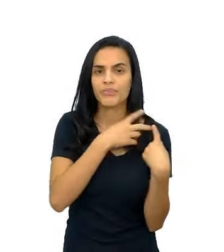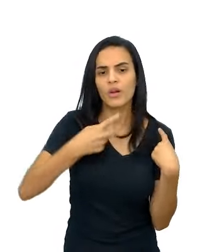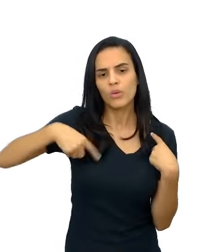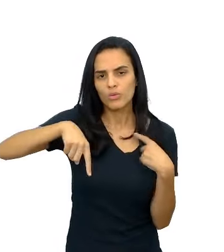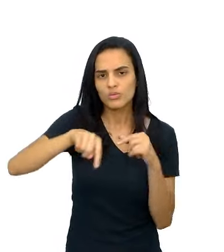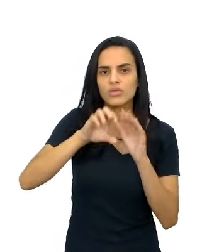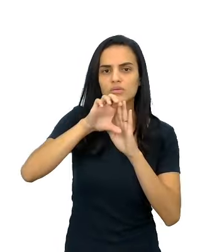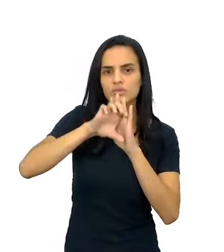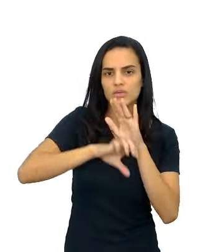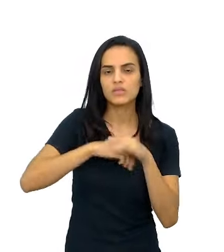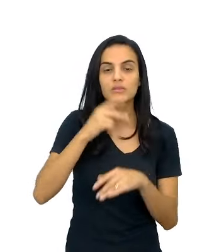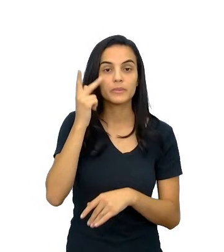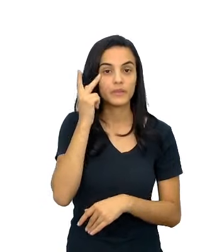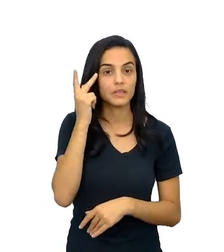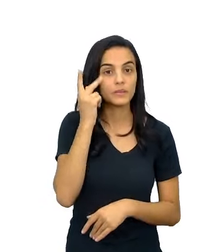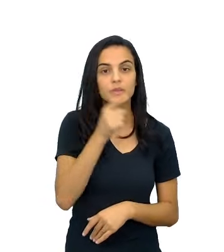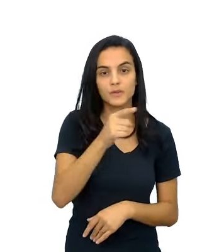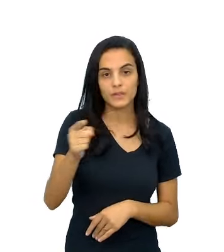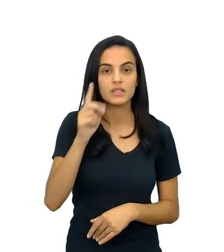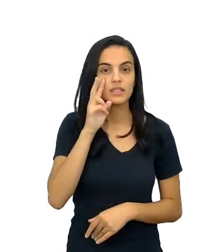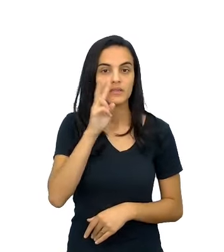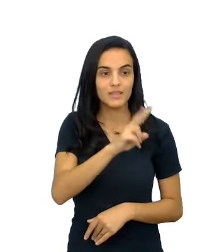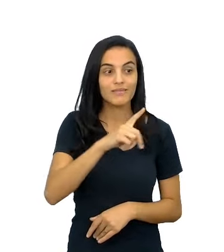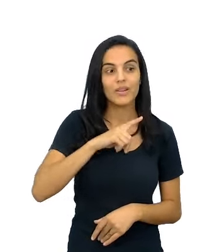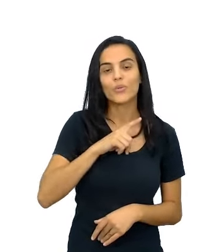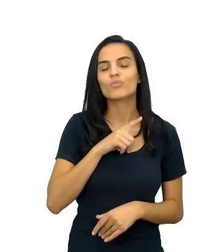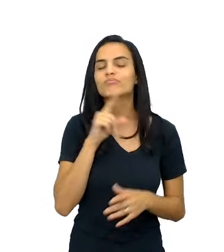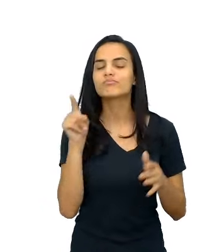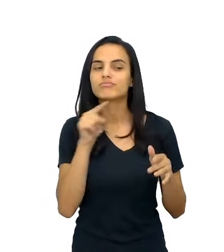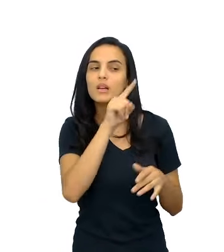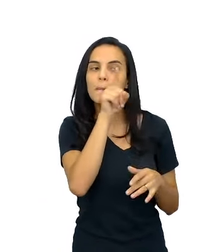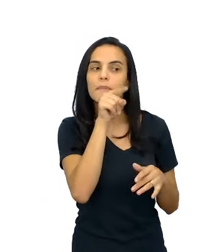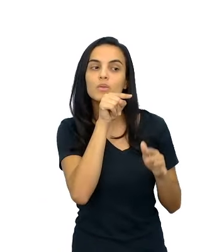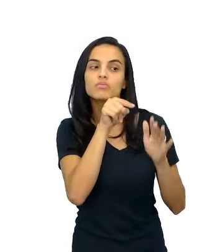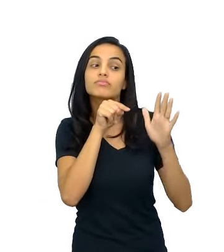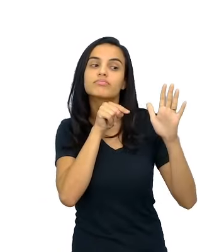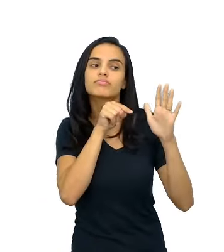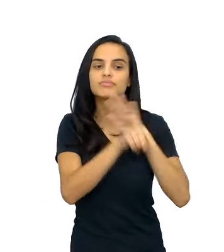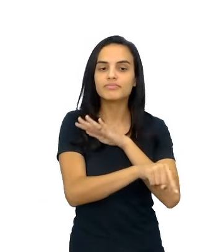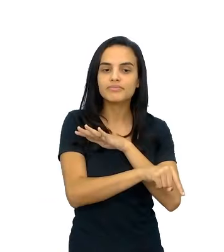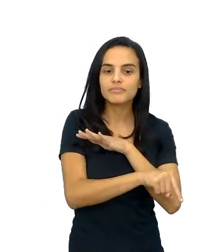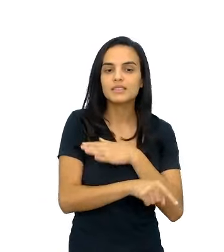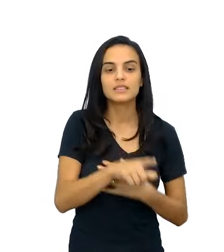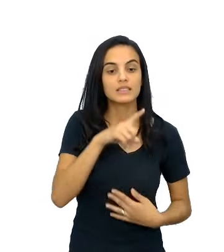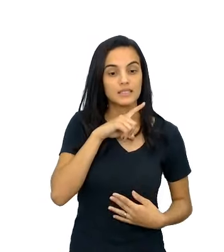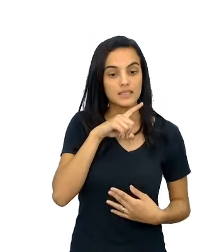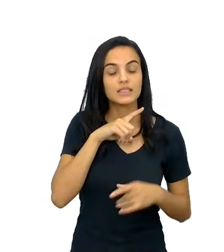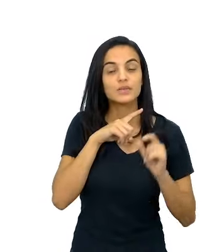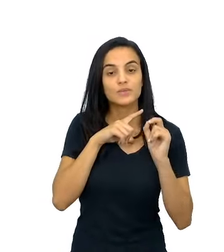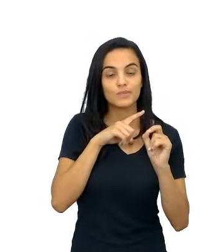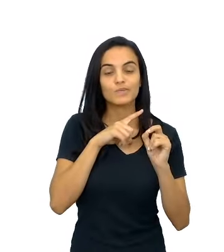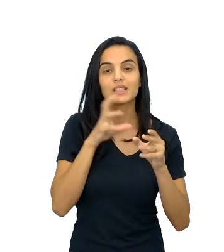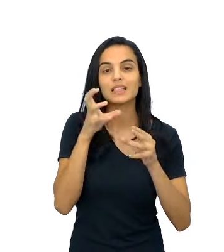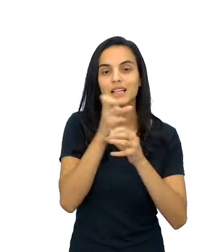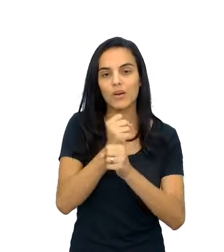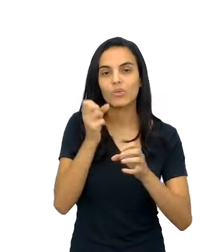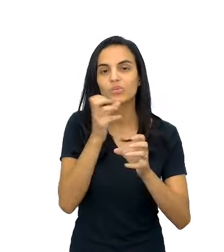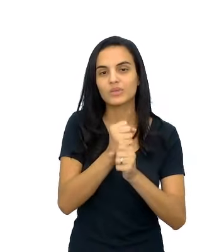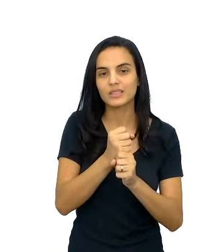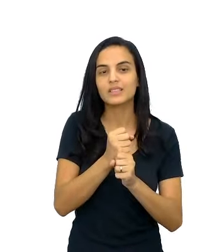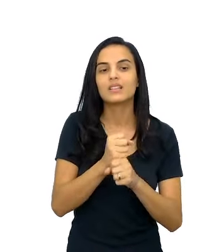currículo paulista, vocês viram que tem um asterisco ali, ele traz esta habilidade de identificar e calcular as